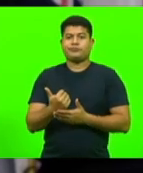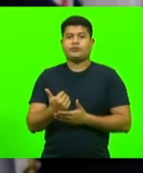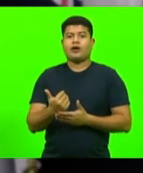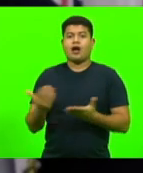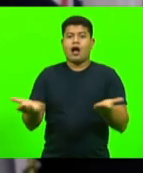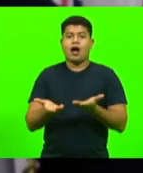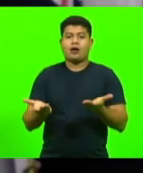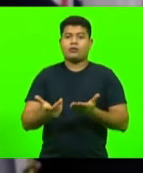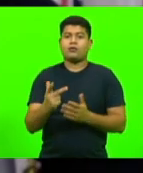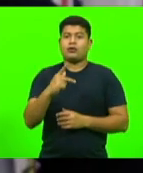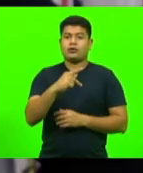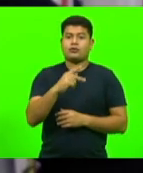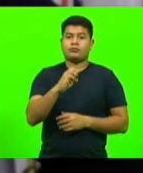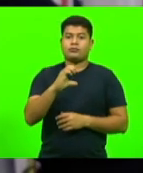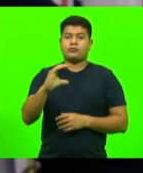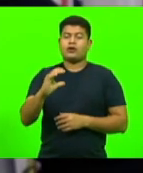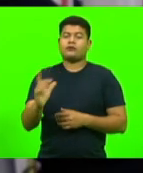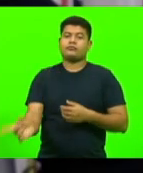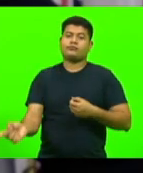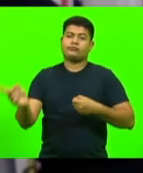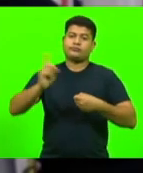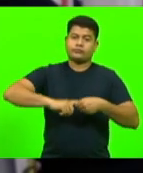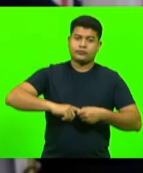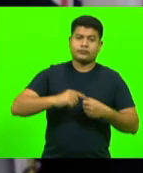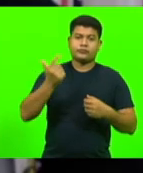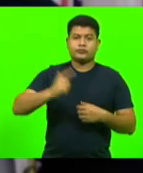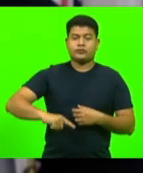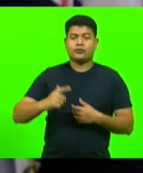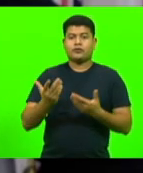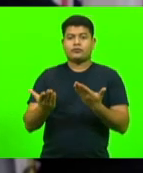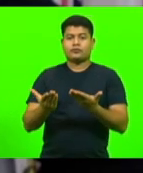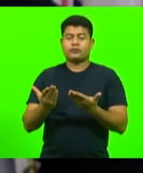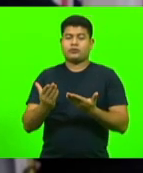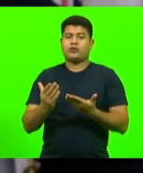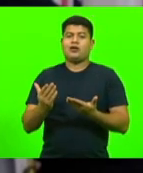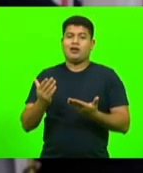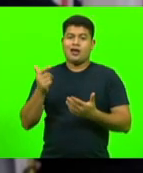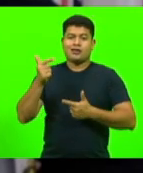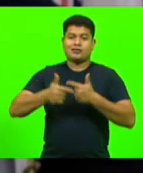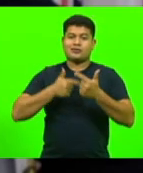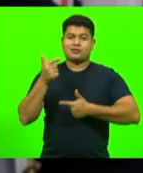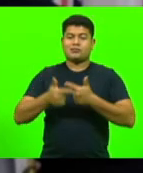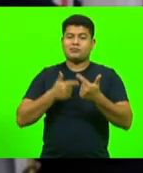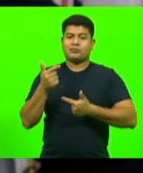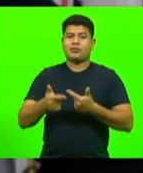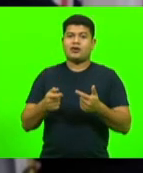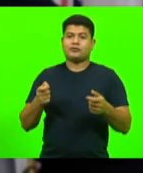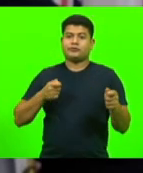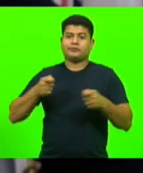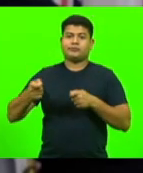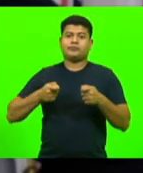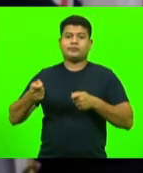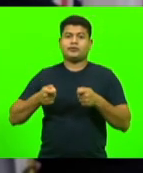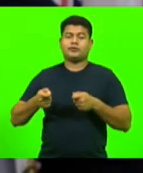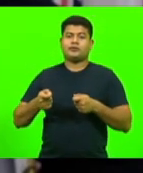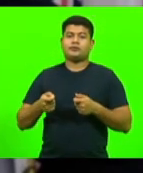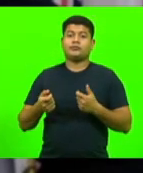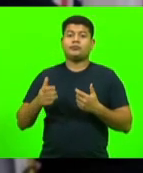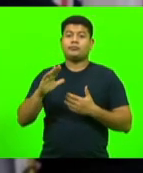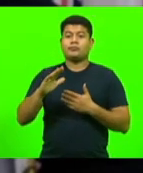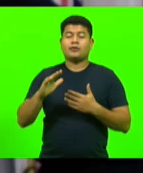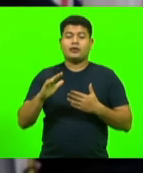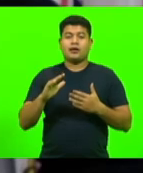essas formas desfigurando se a universidade que é e que tem o papel de servir a sociedade o Finn